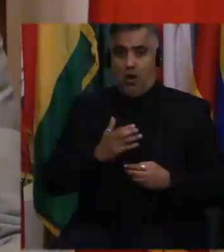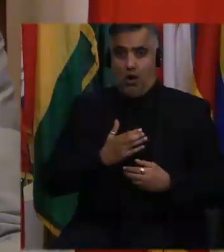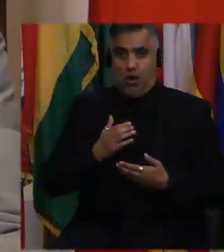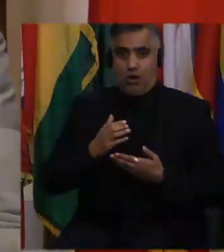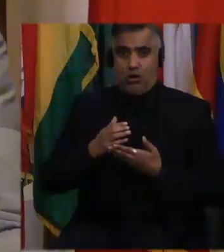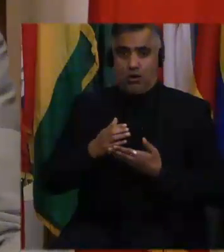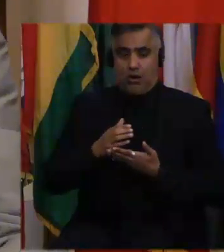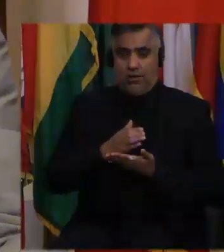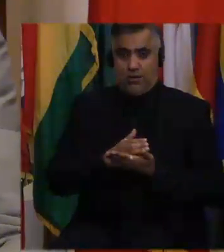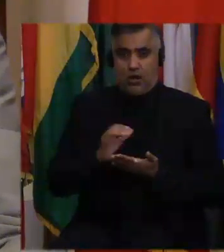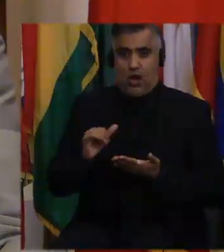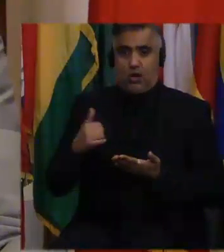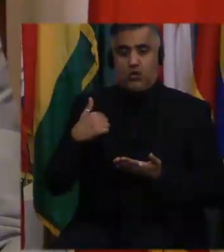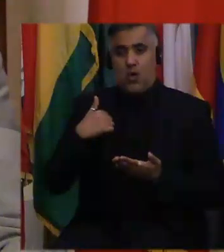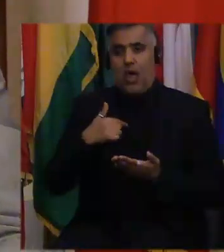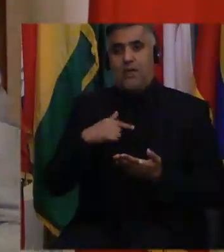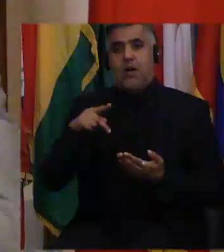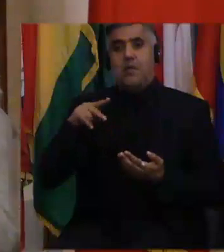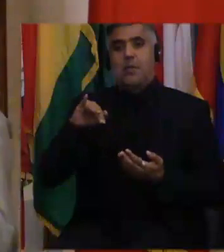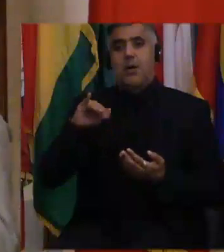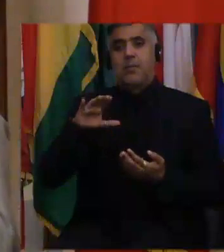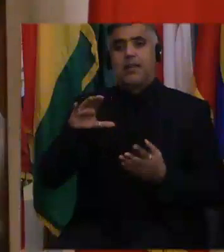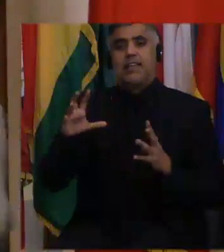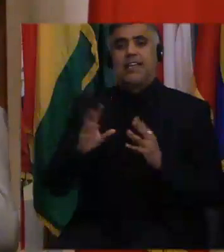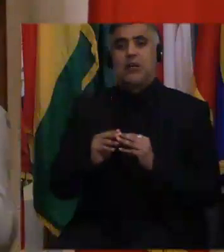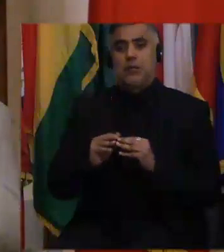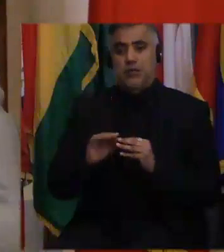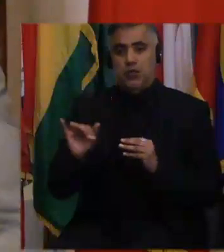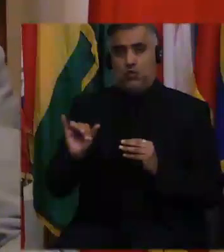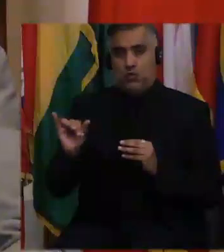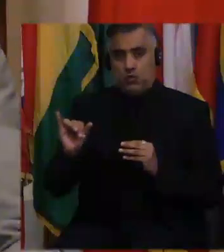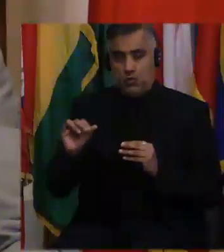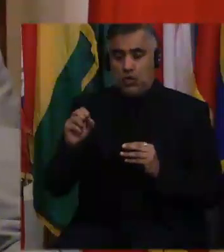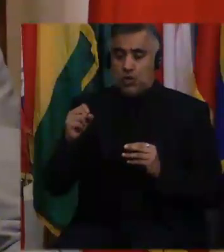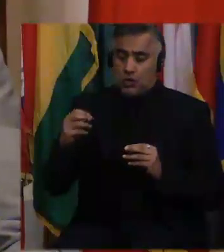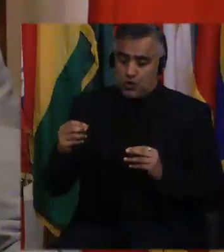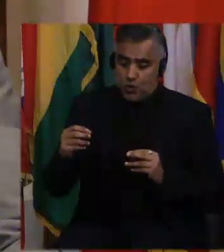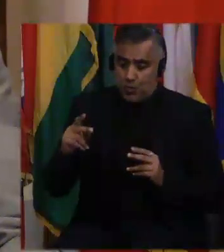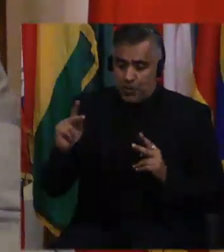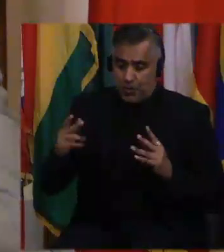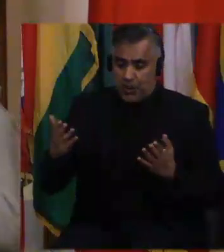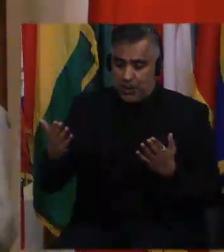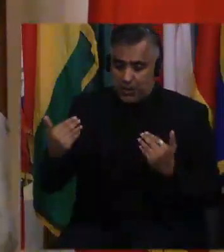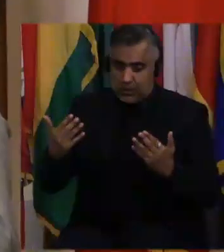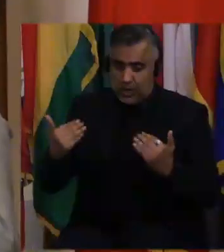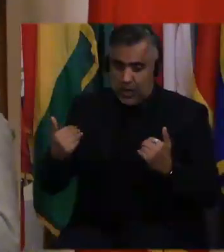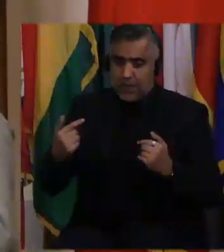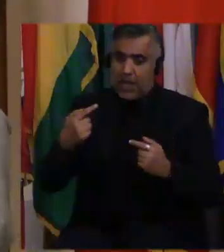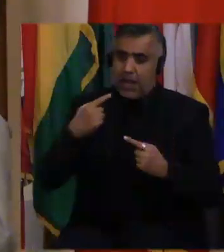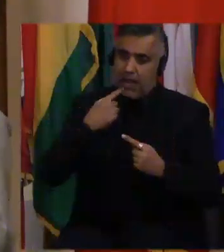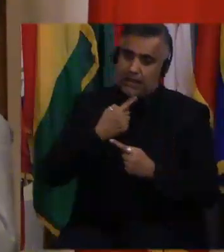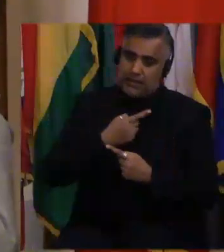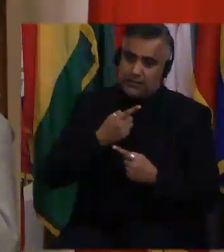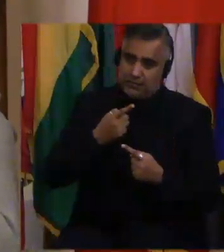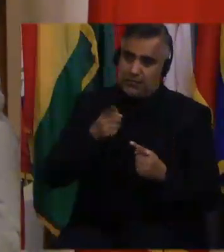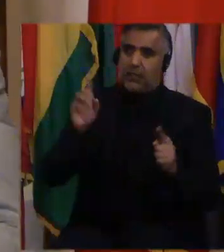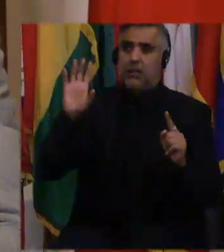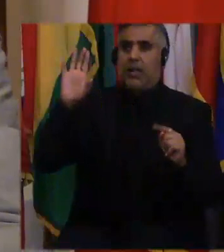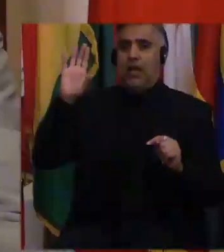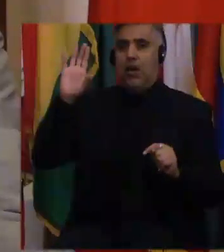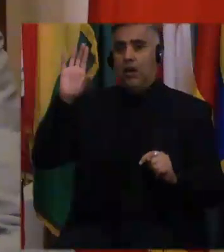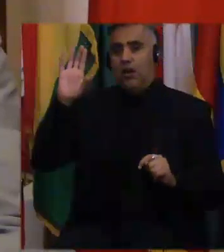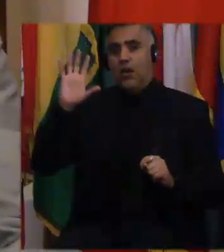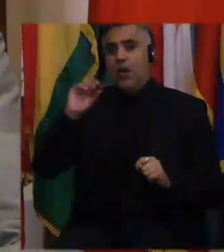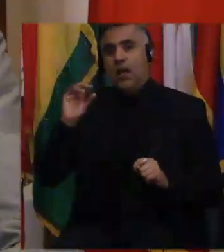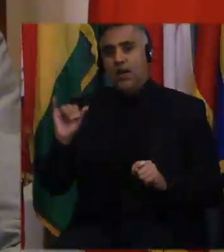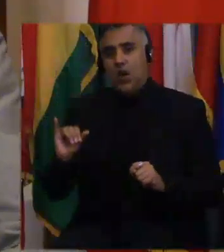atores estatais responsáveis tenham que prestar contas à sociedade e às organizações da sociedade civil